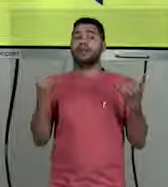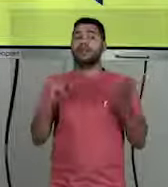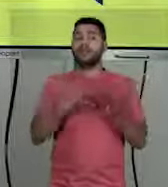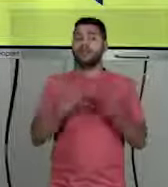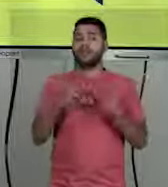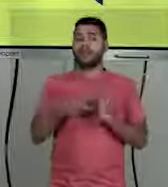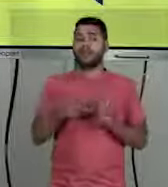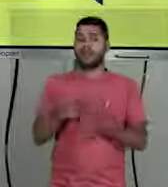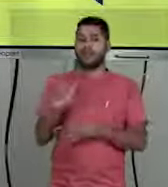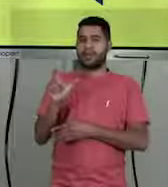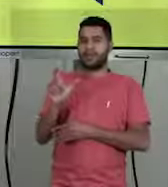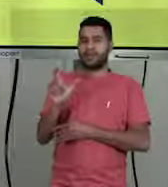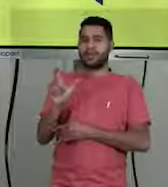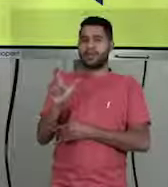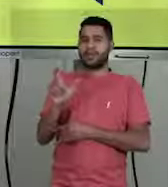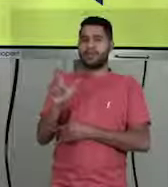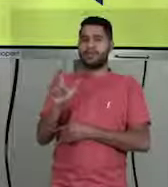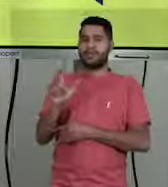A palavra